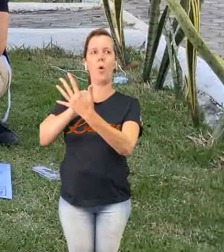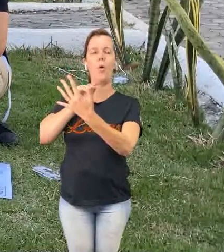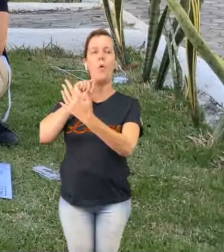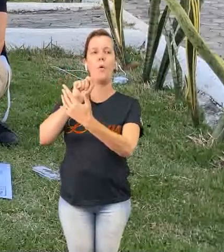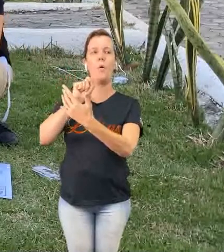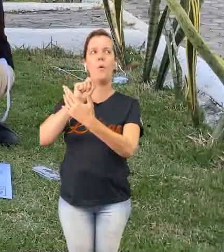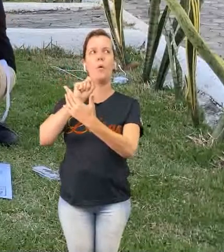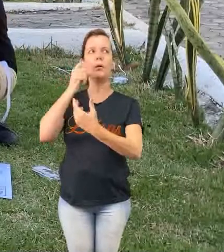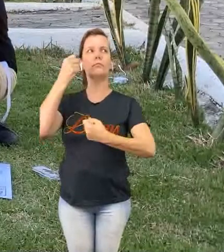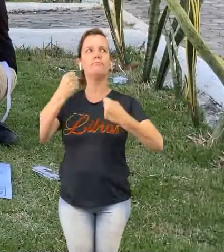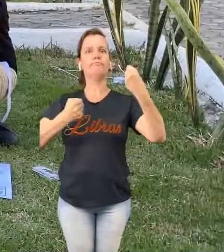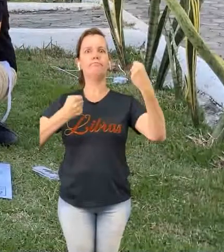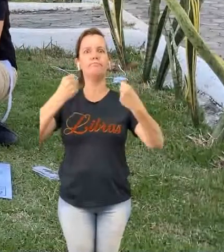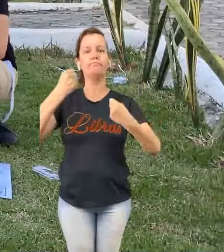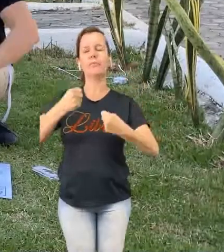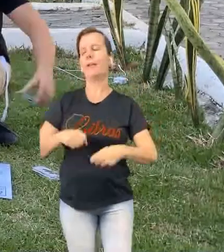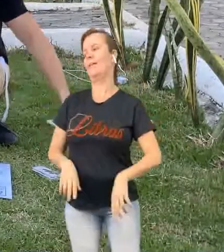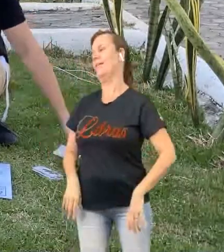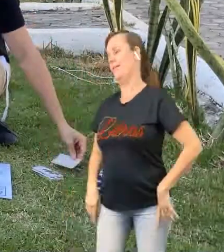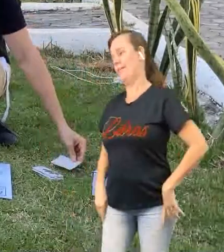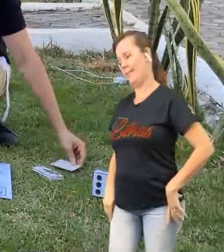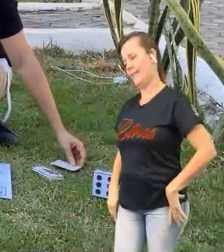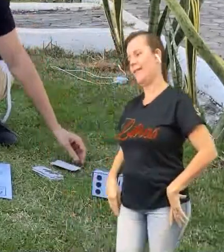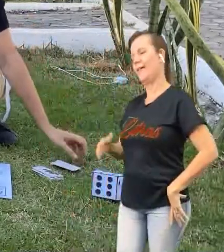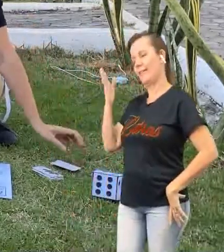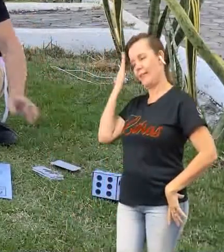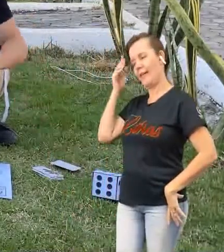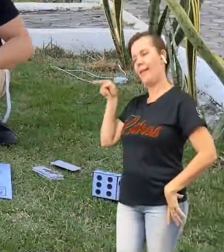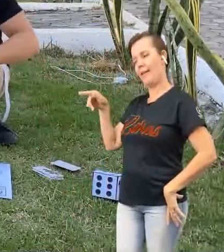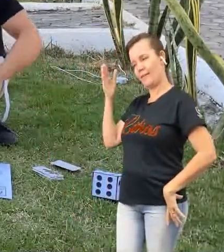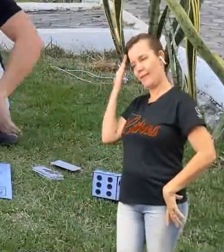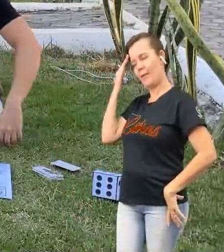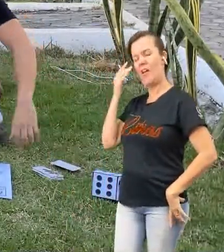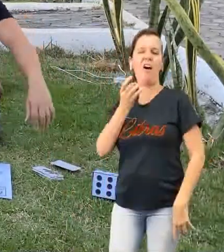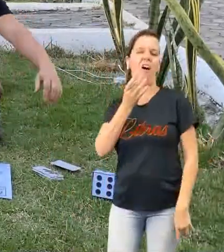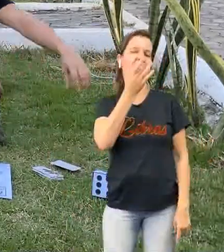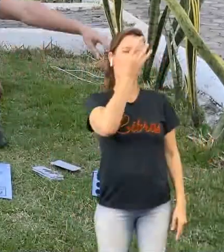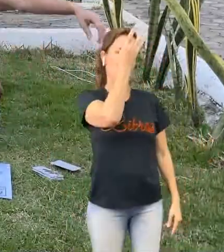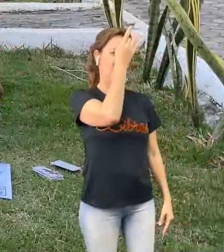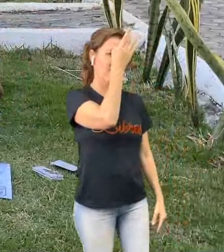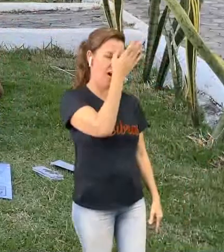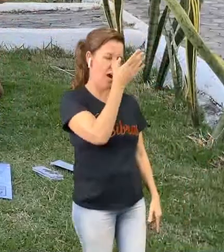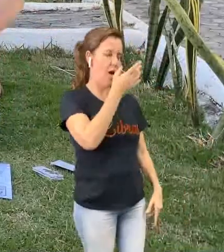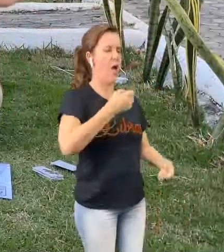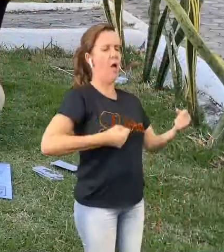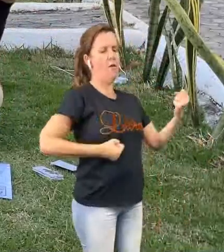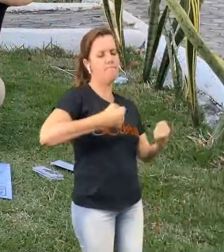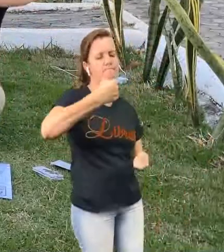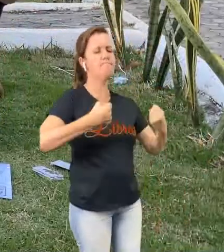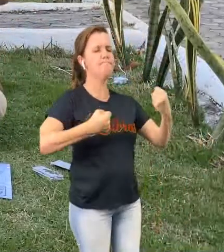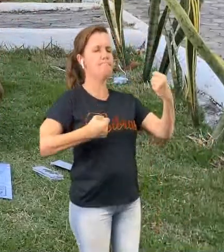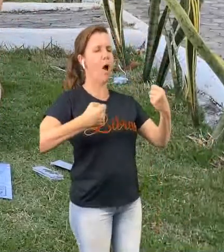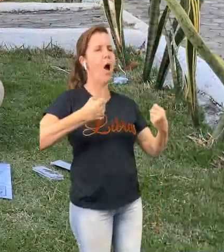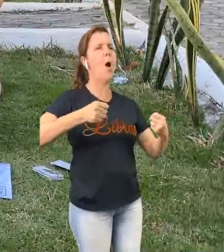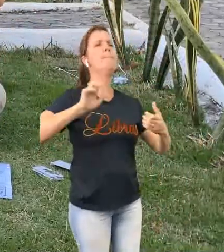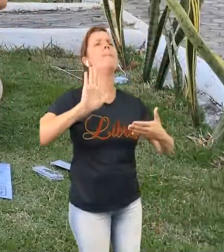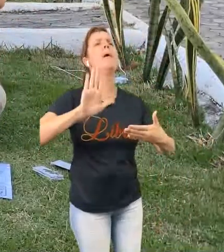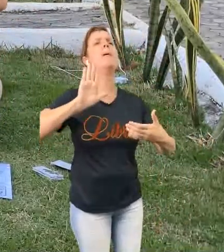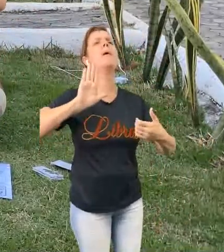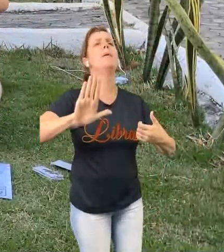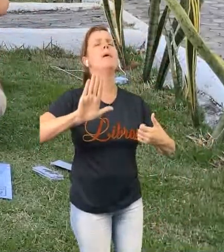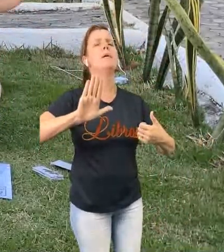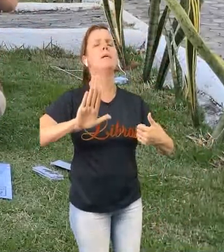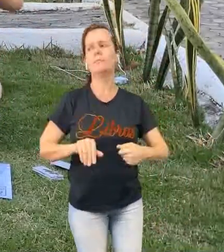Imite o som de um carro. Ah, será que você sabe? Ah, é muito fácil. Hum, hum.